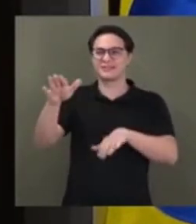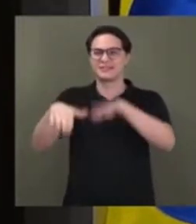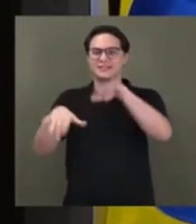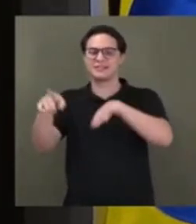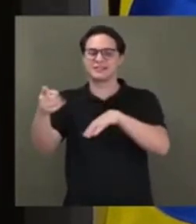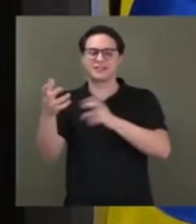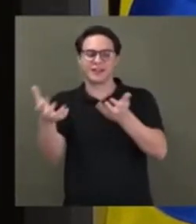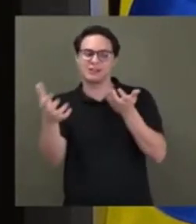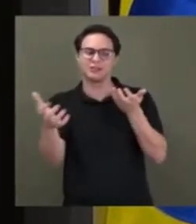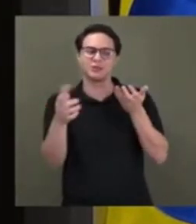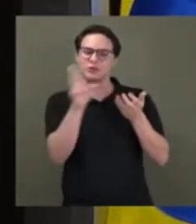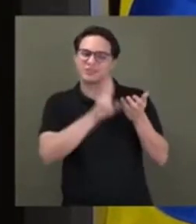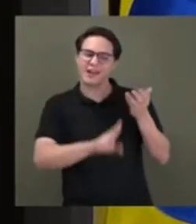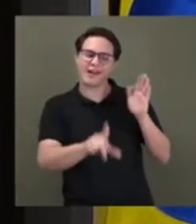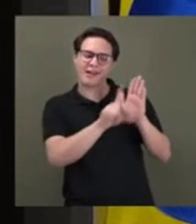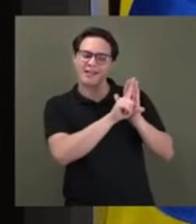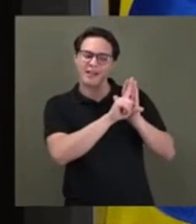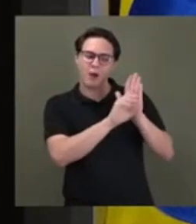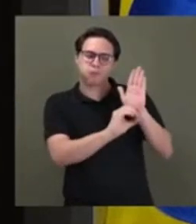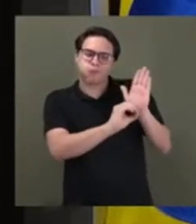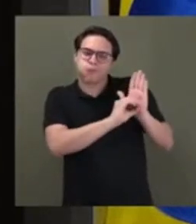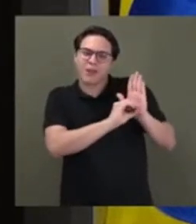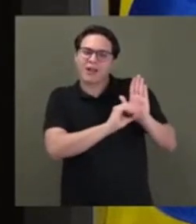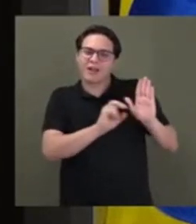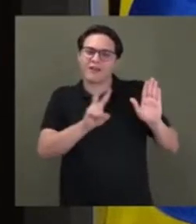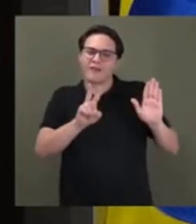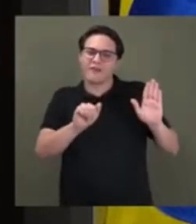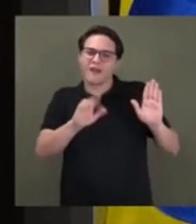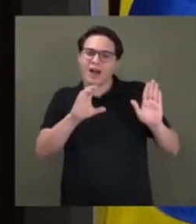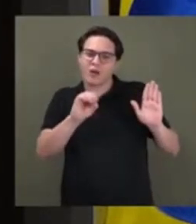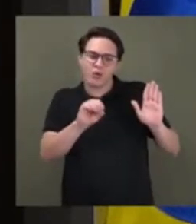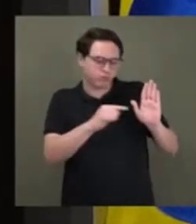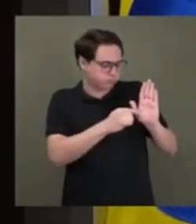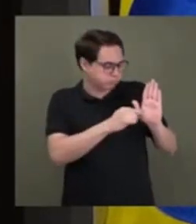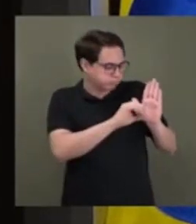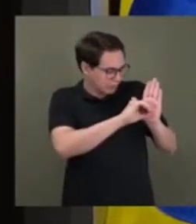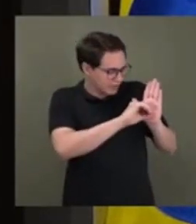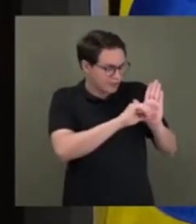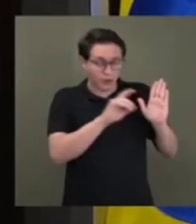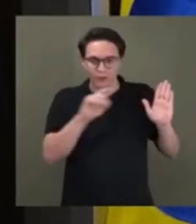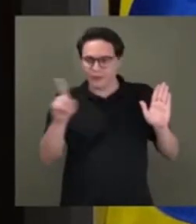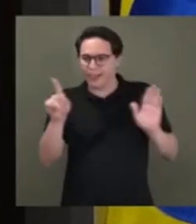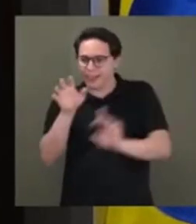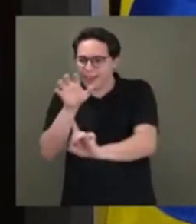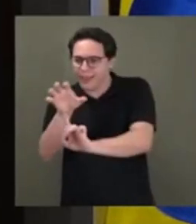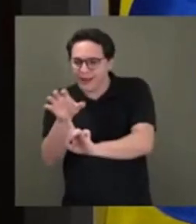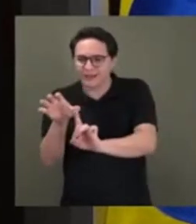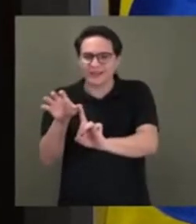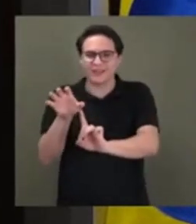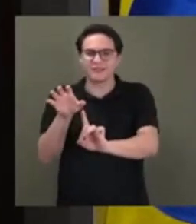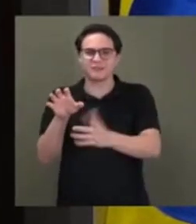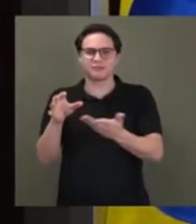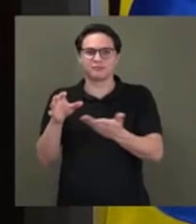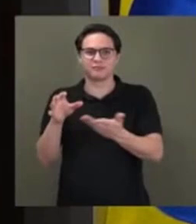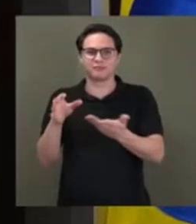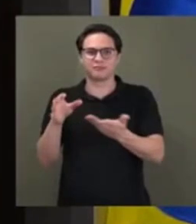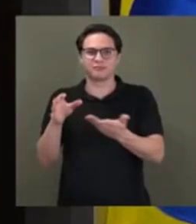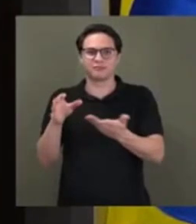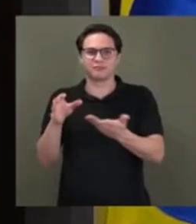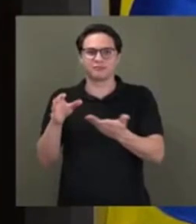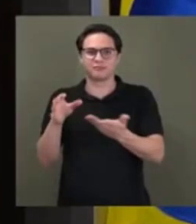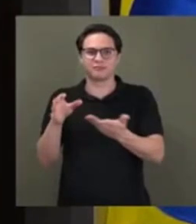com que a imensa maioria dos bons sejam indevidamente capturados por um